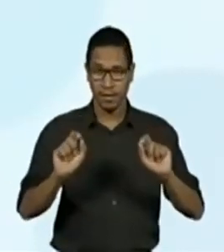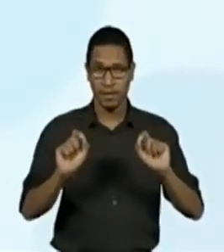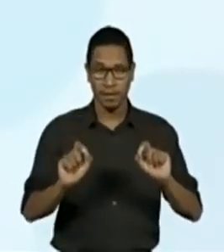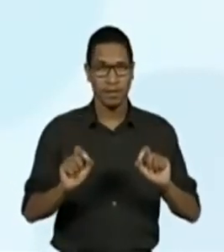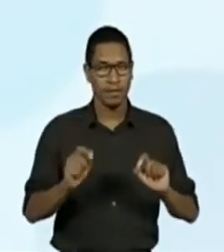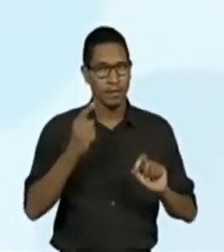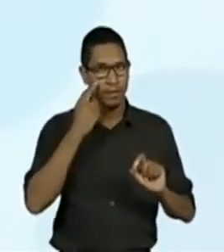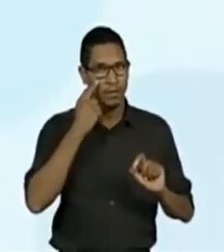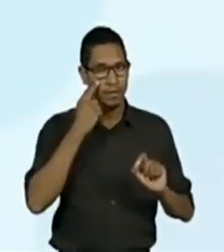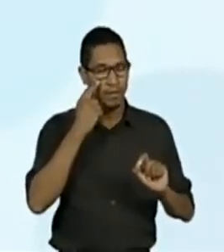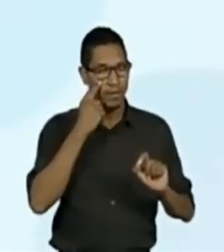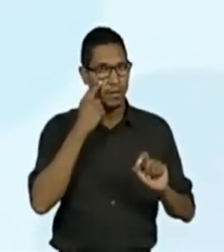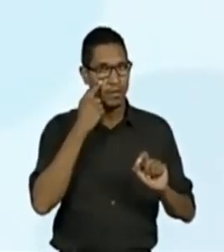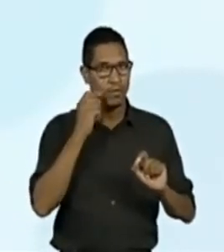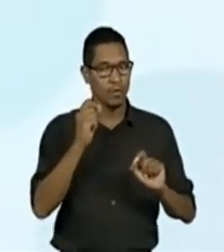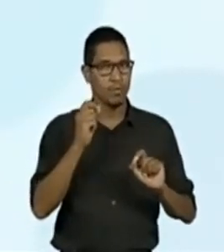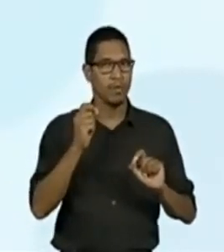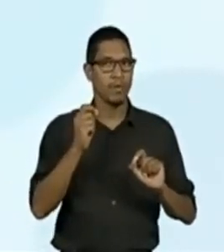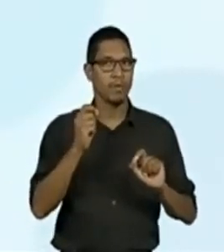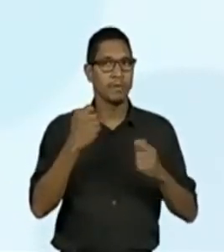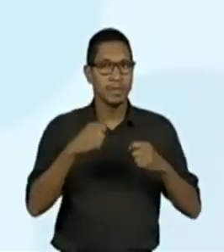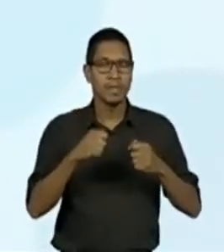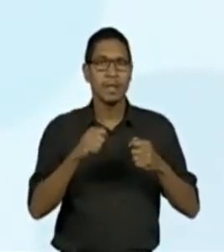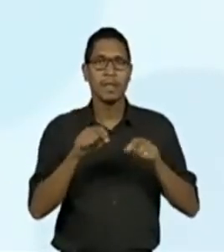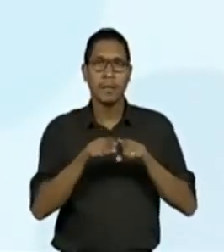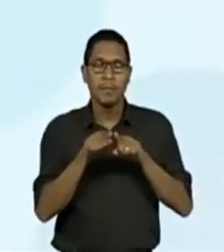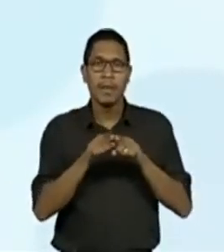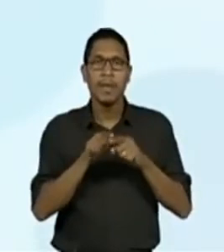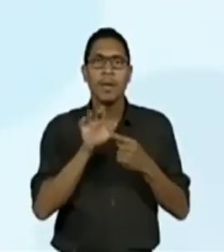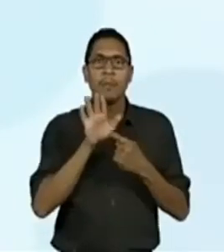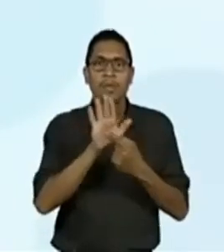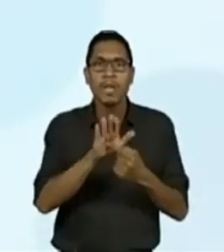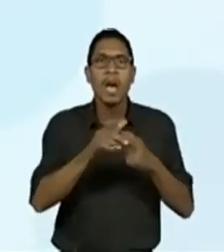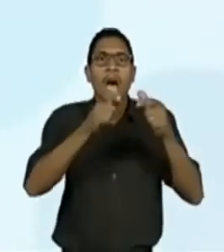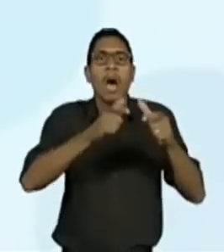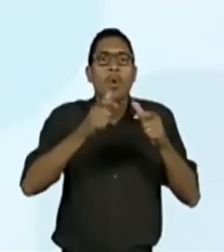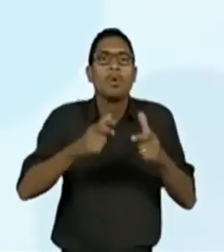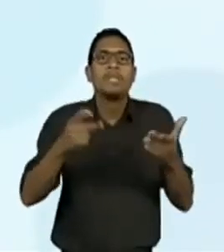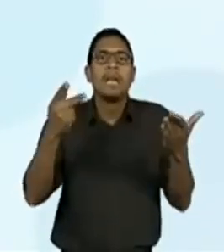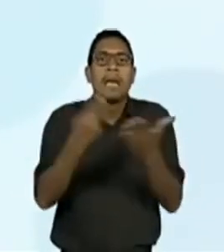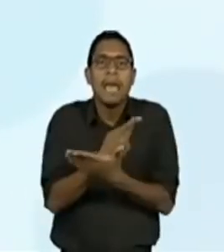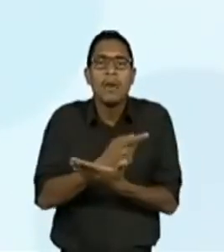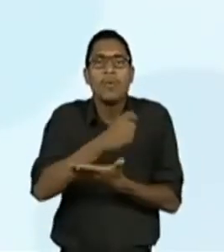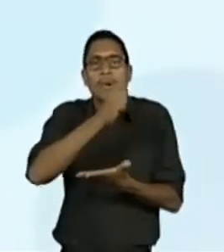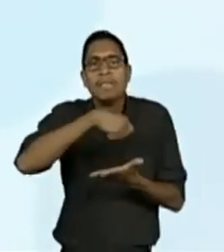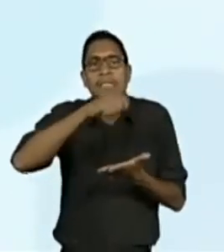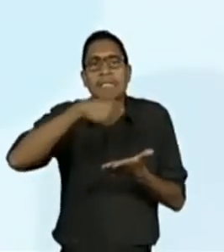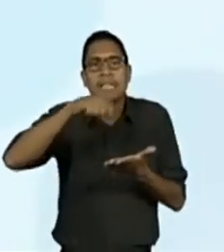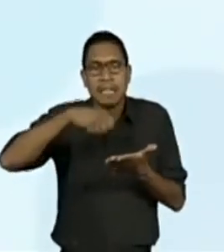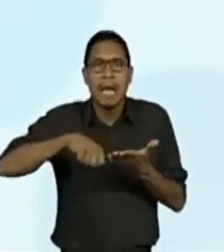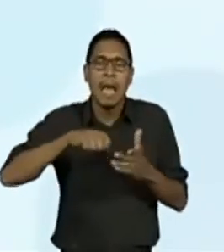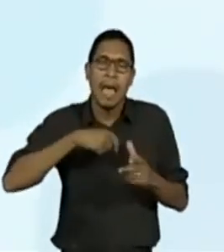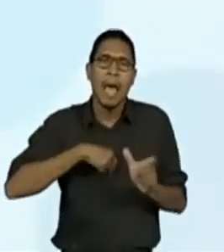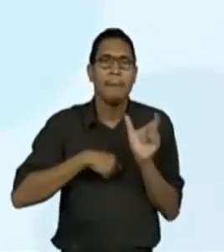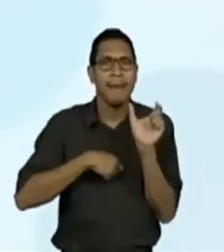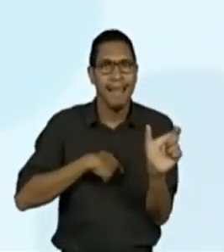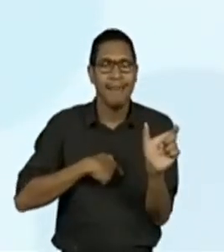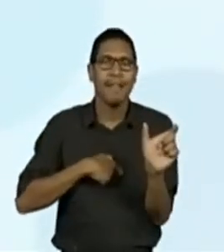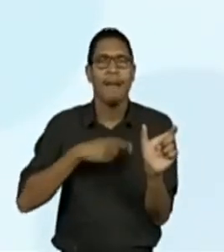final. O eu quero que vocês façam? Que a gente marque os erros de ortografia. Agora são as palavras.